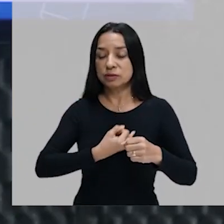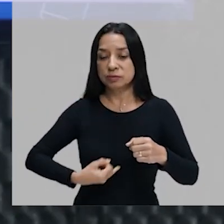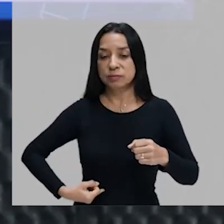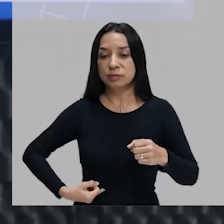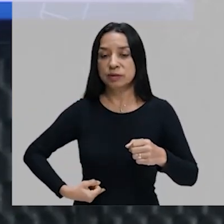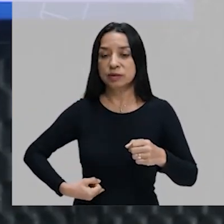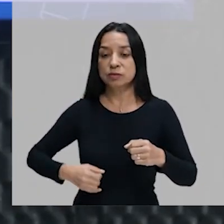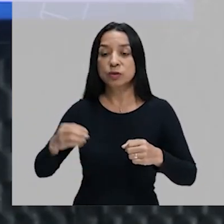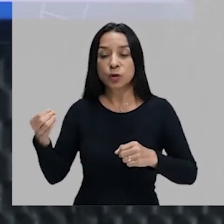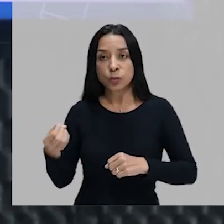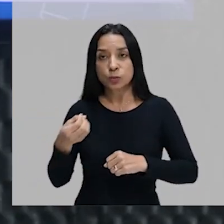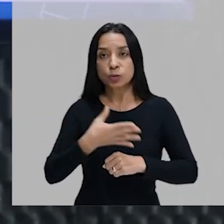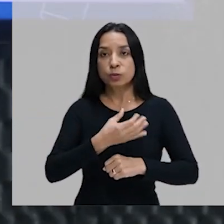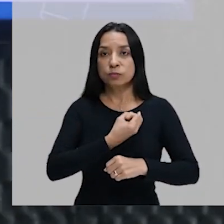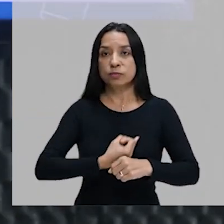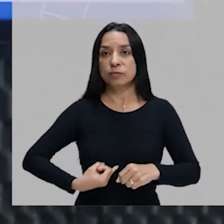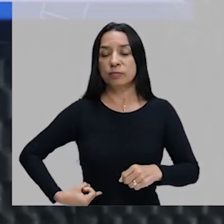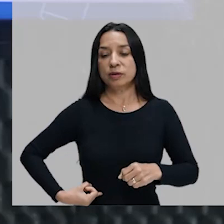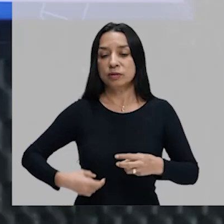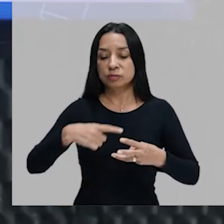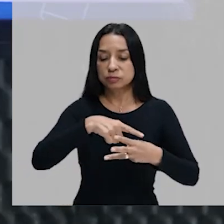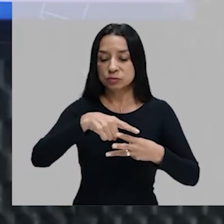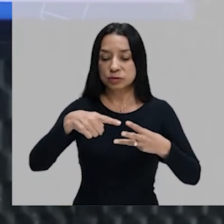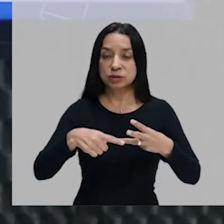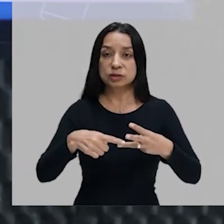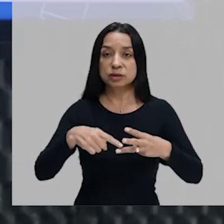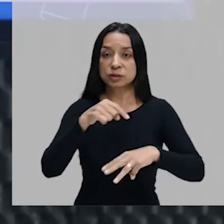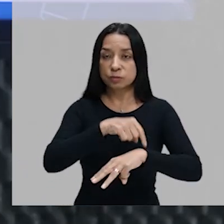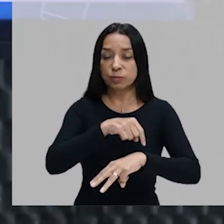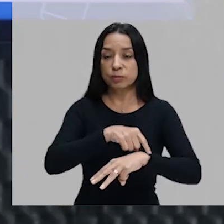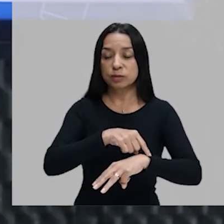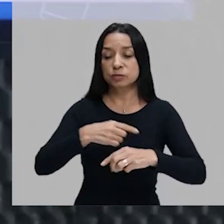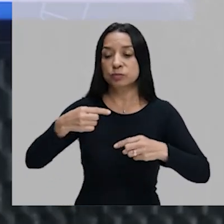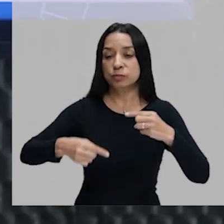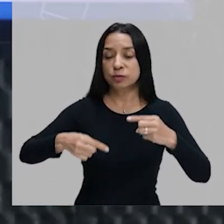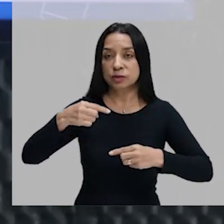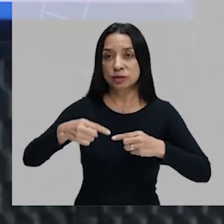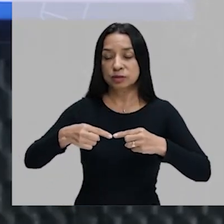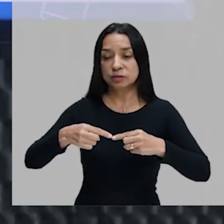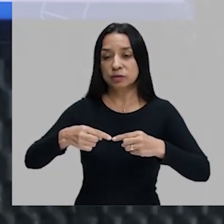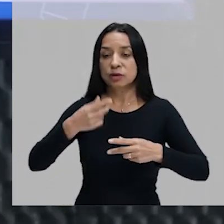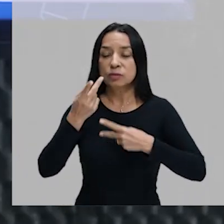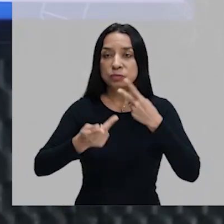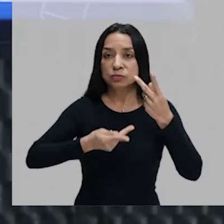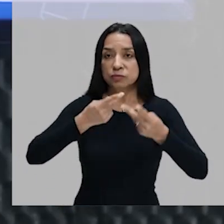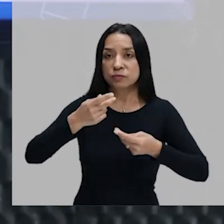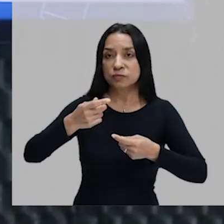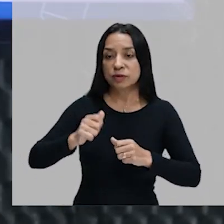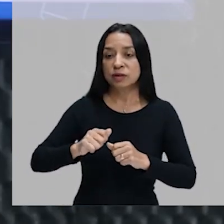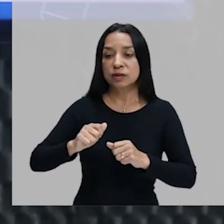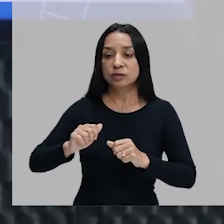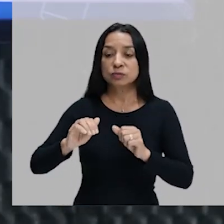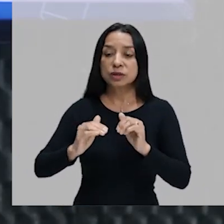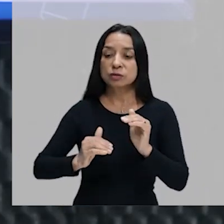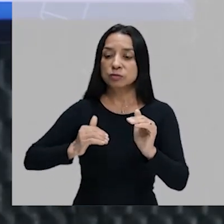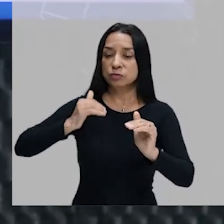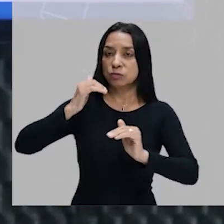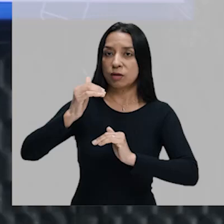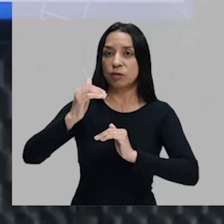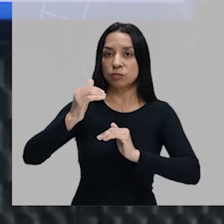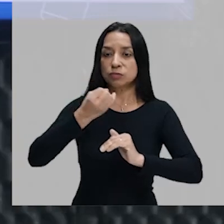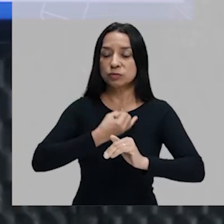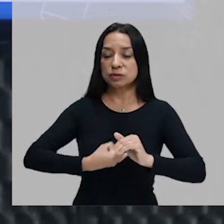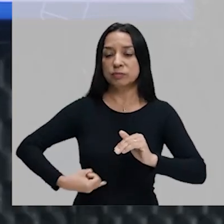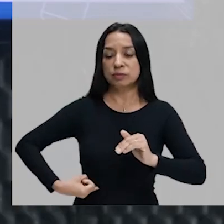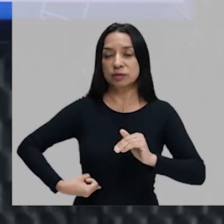aqui do Egito Antigo, dessa civilização. Quando você fala do Alto Império, que é o ponto de